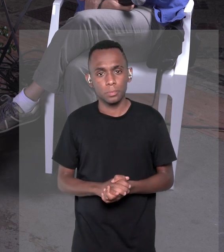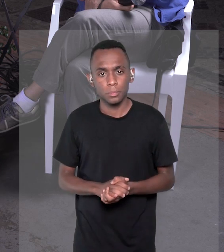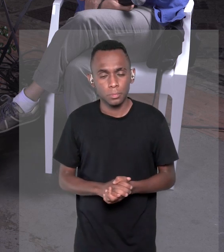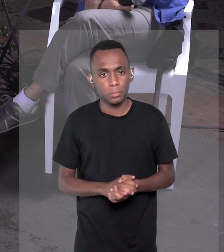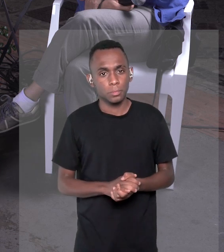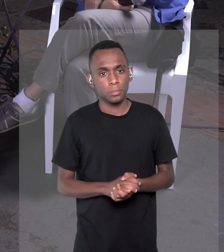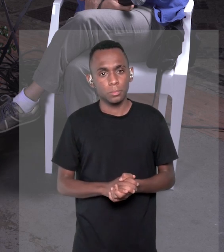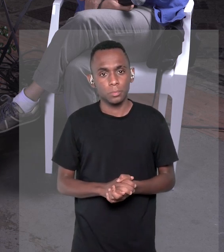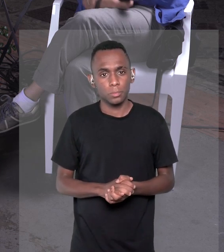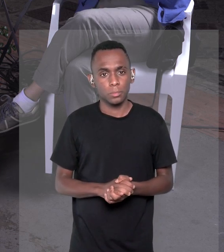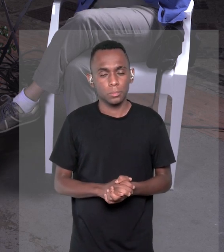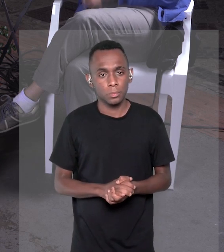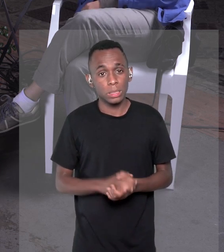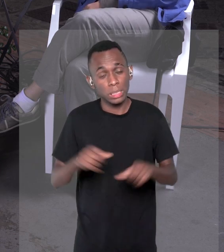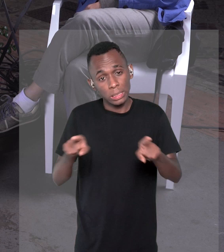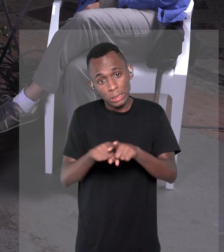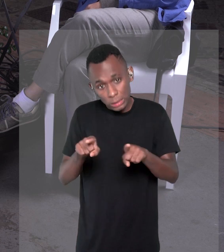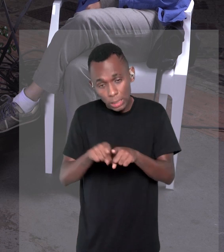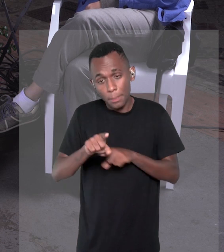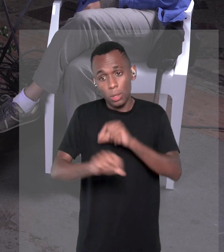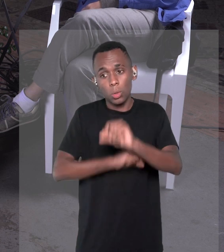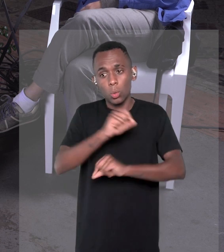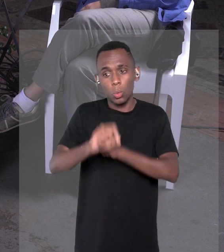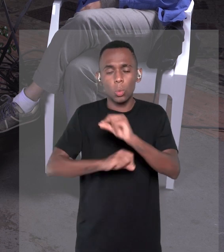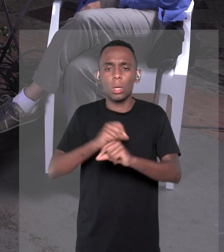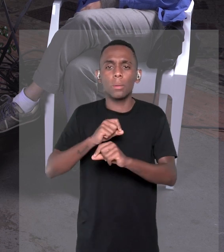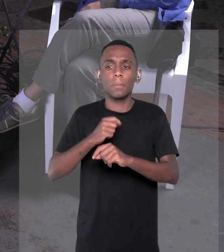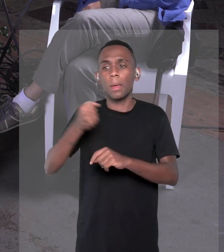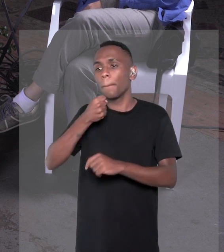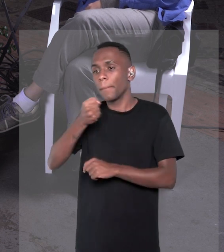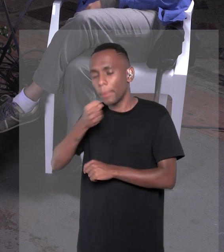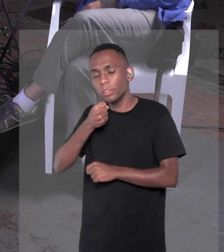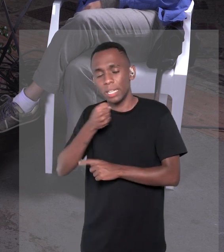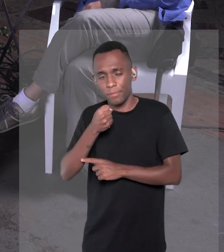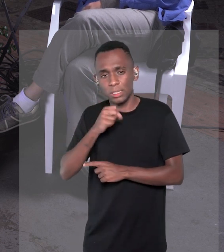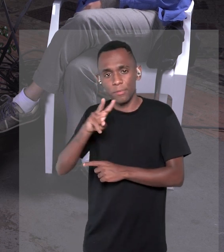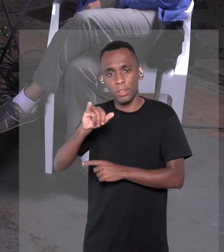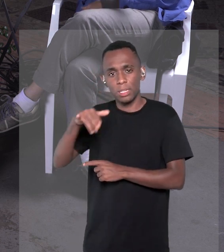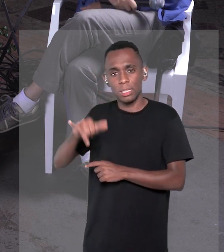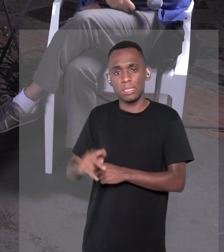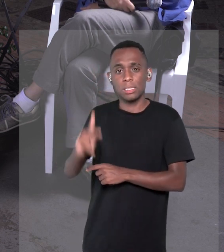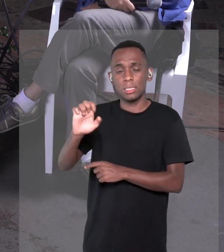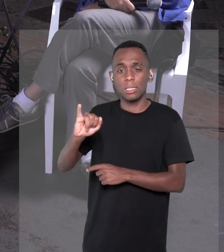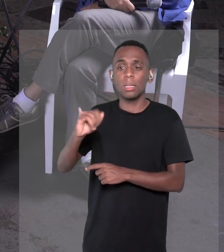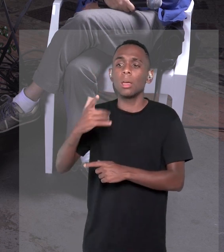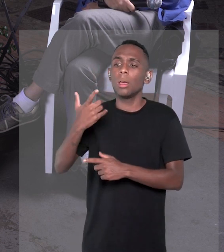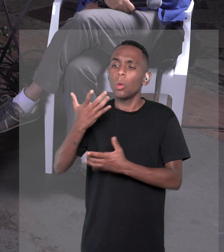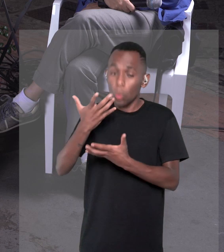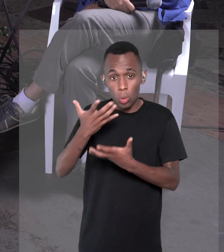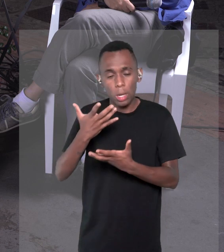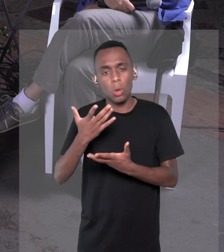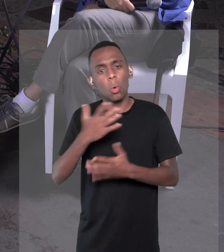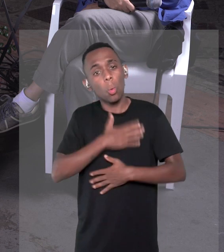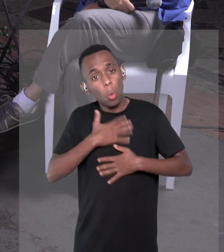resgatado. Chega de ódio na briga. Poder discordar, né? Assim, isso é tão olhar para a pessoa, saudável, não né? concordo, e a pessoa não quer te matar